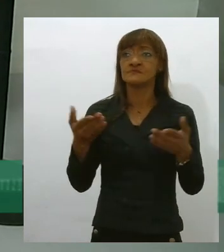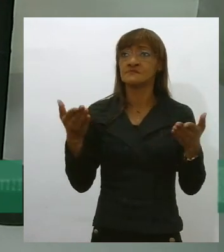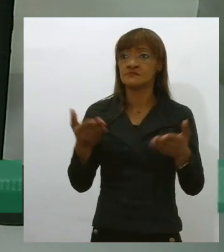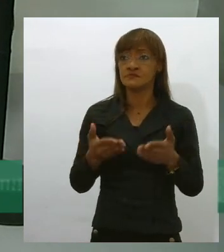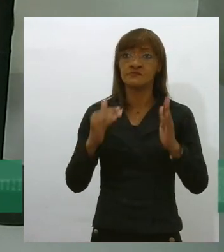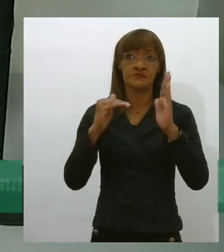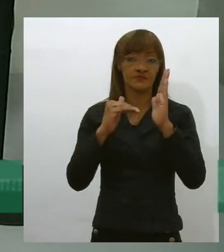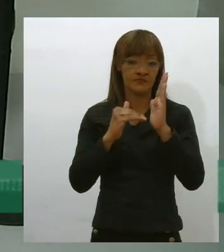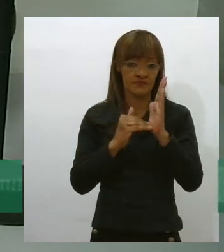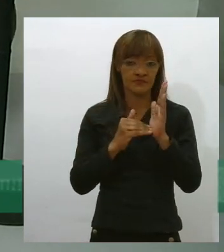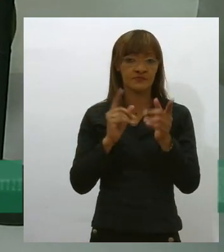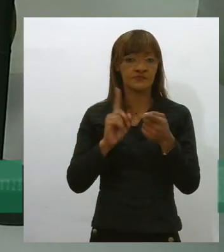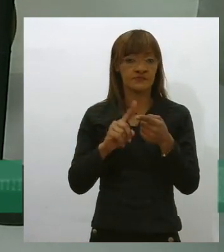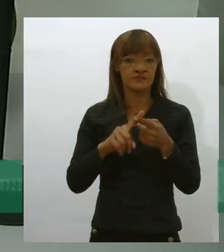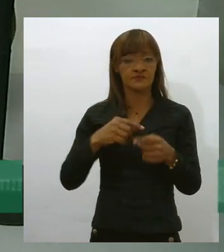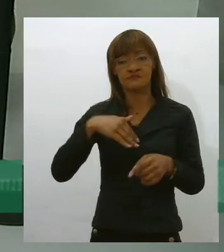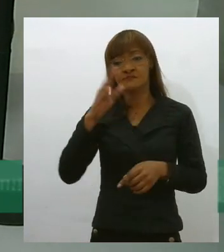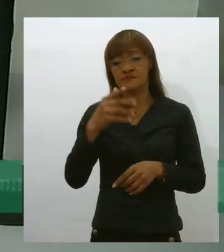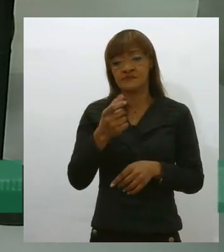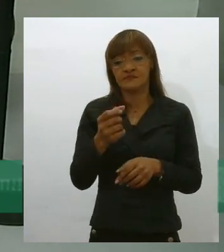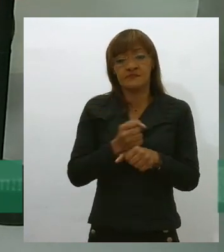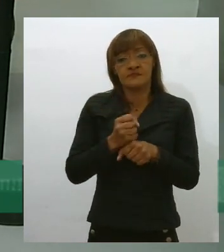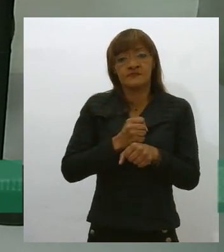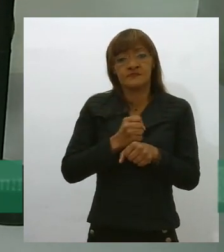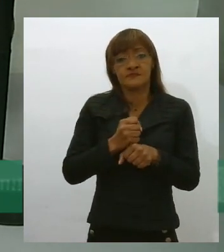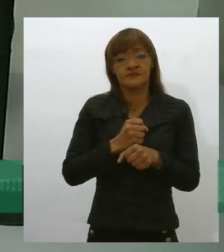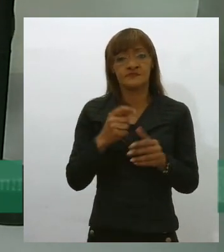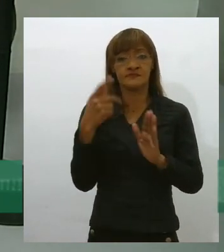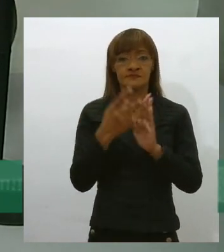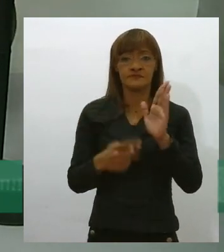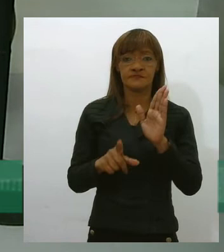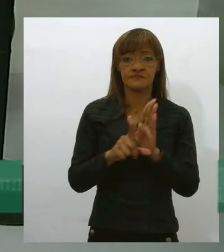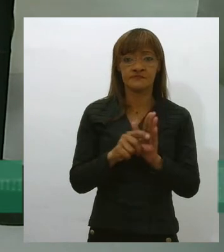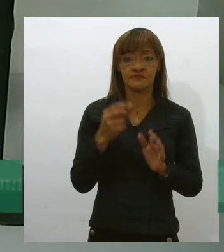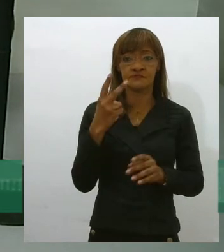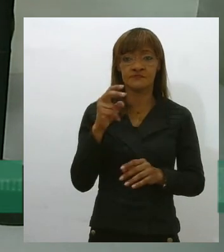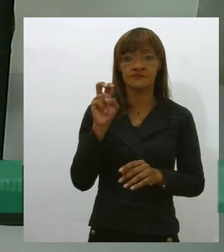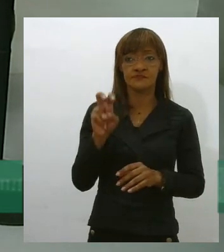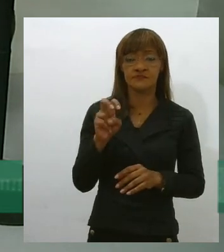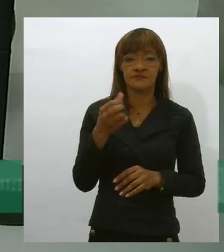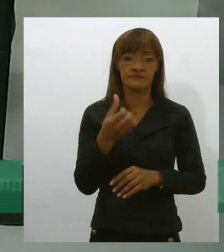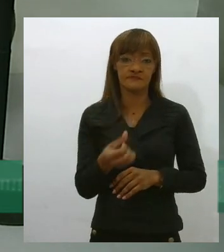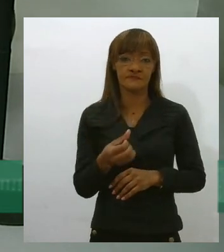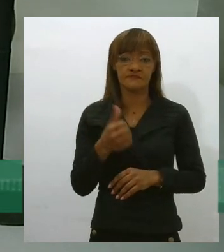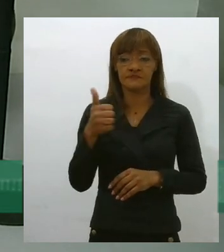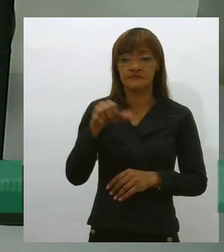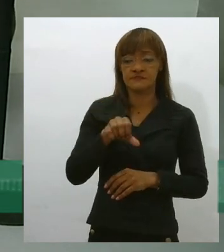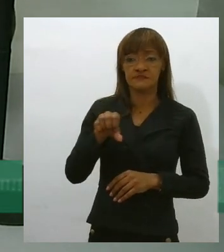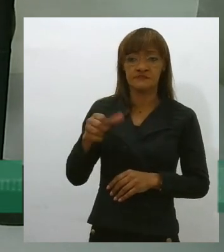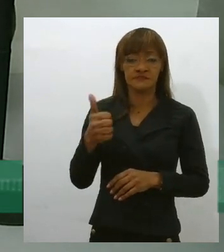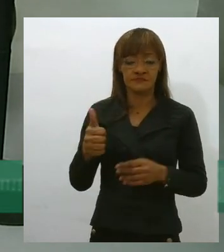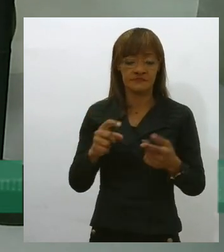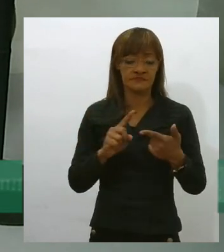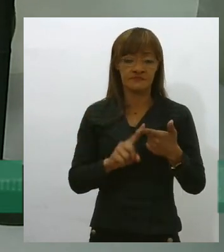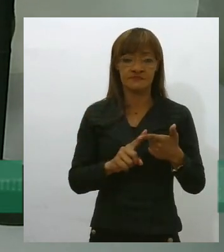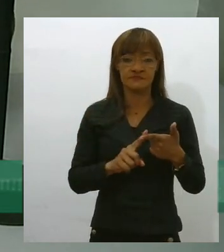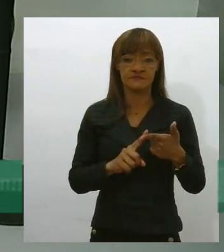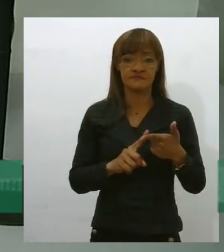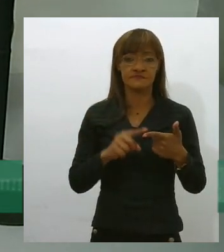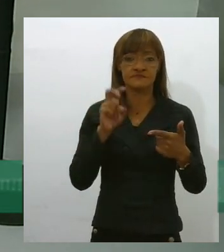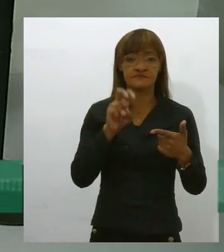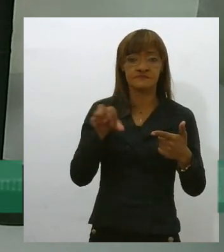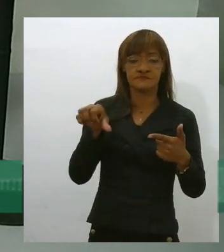de mais de 20 anos a gente tem projeto de lei 256 de 1991 a gente tem um projeto